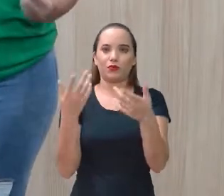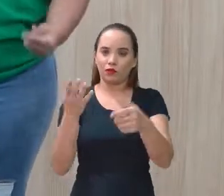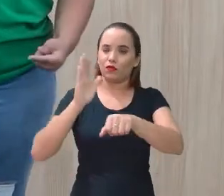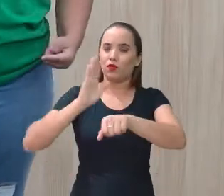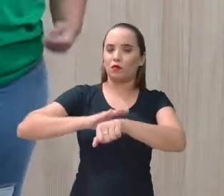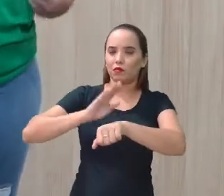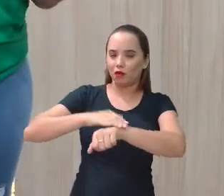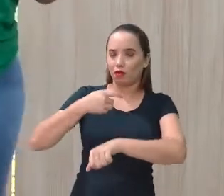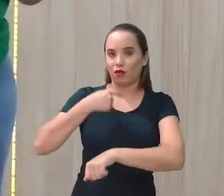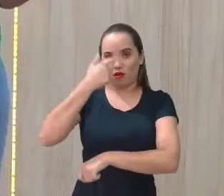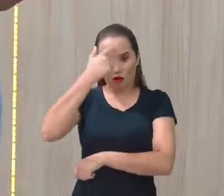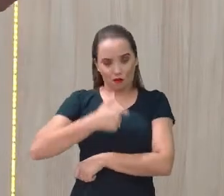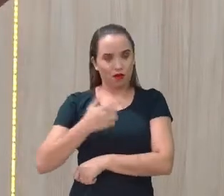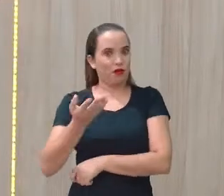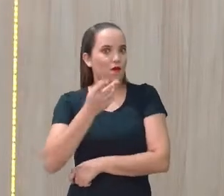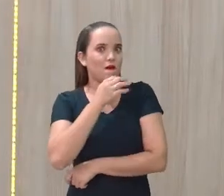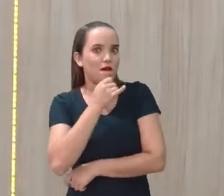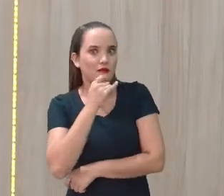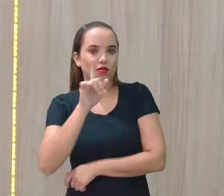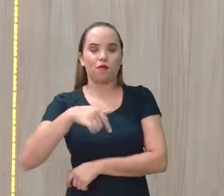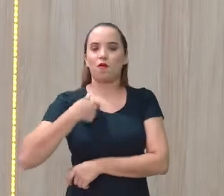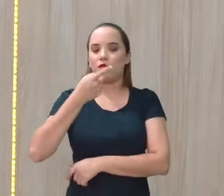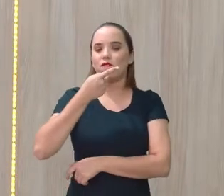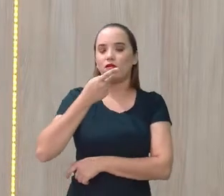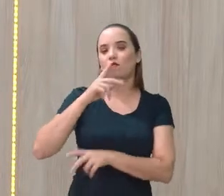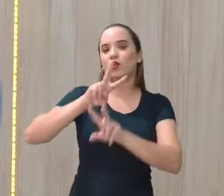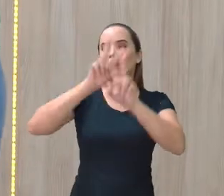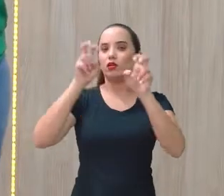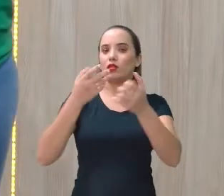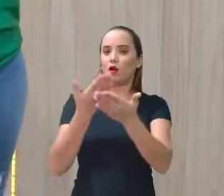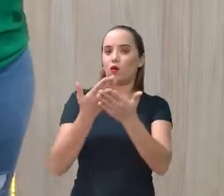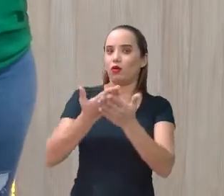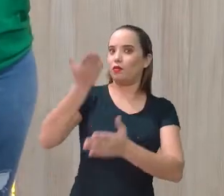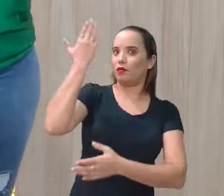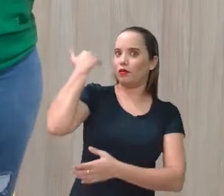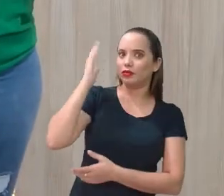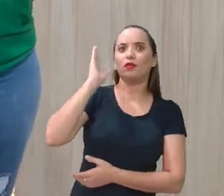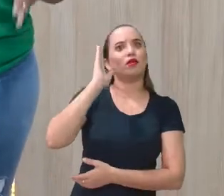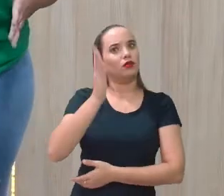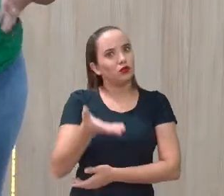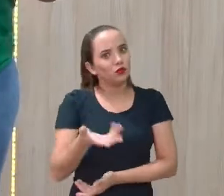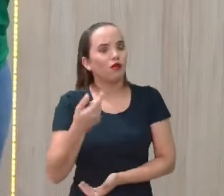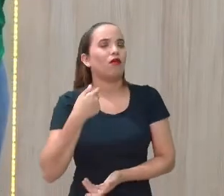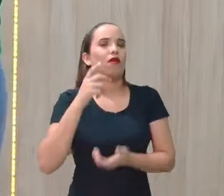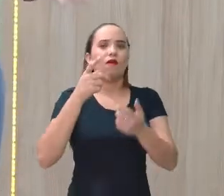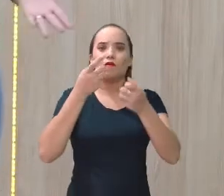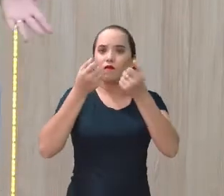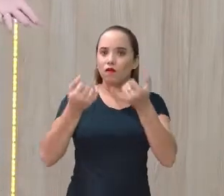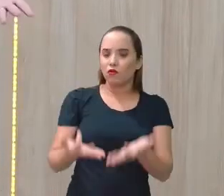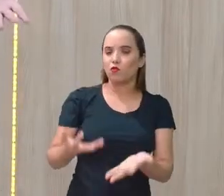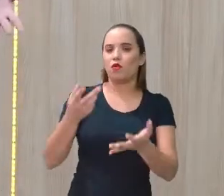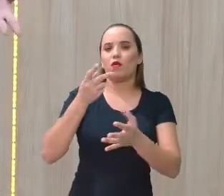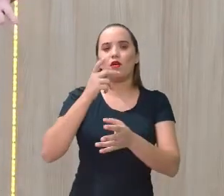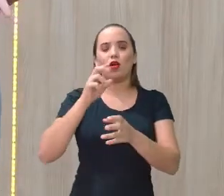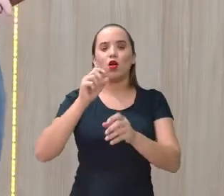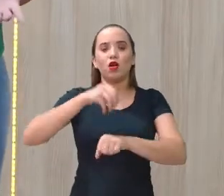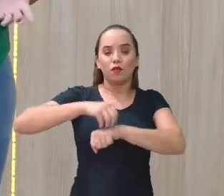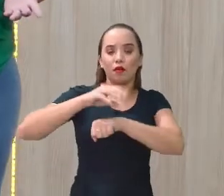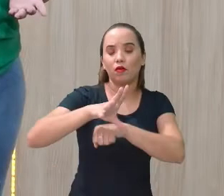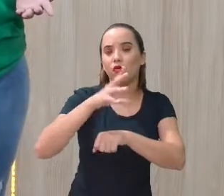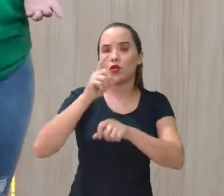aula passada, que a gente falou do tema. Eu já dei algumas dicas do que seria a nossa